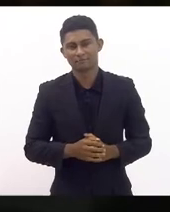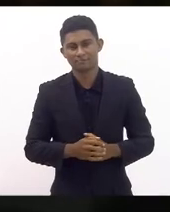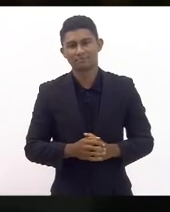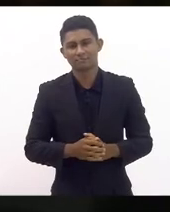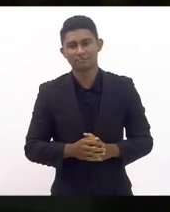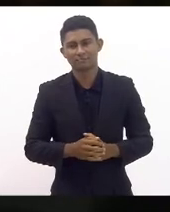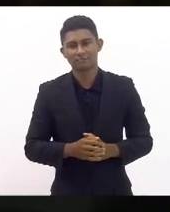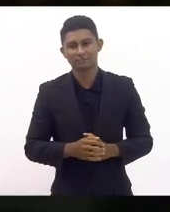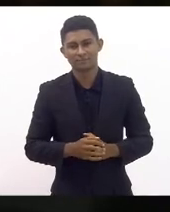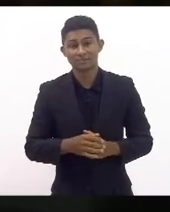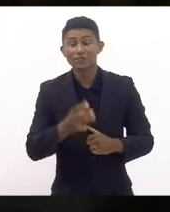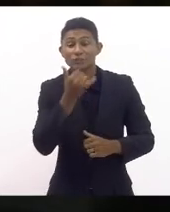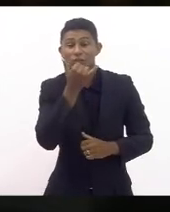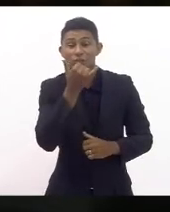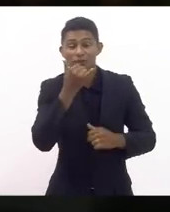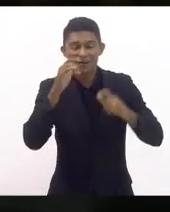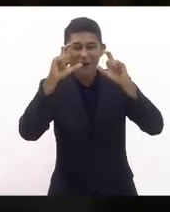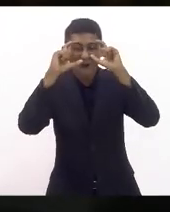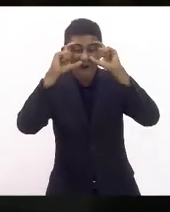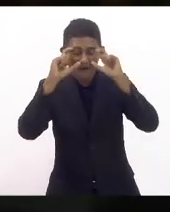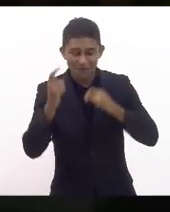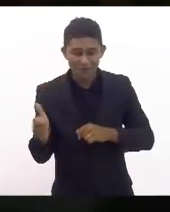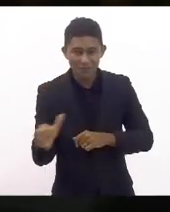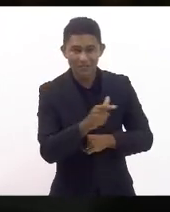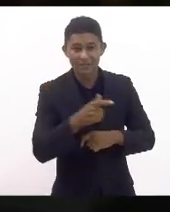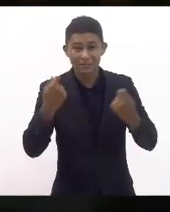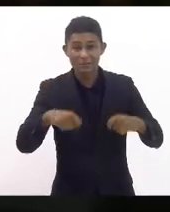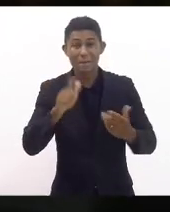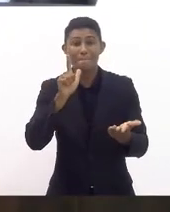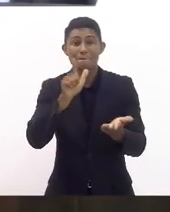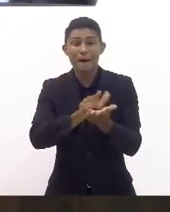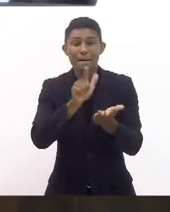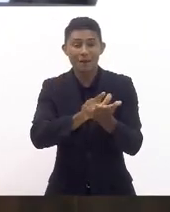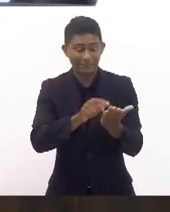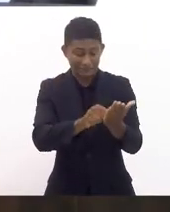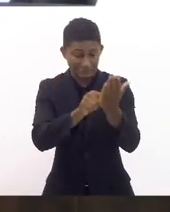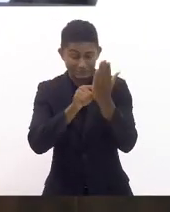O problema é que eu estou sem óculos também, tem que puxar para perto aqui.